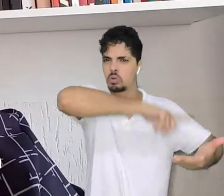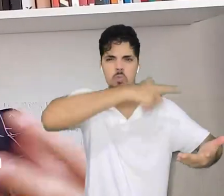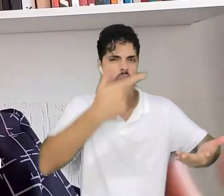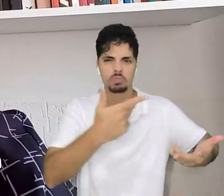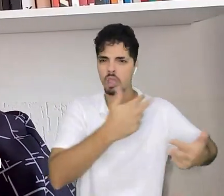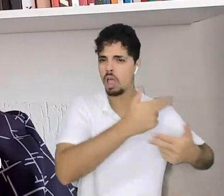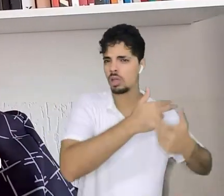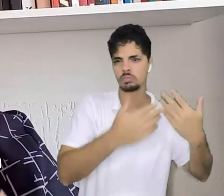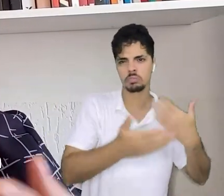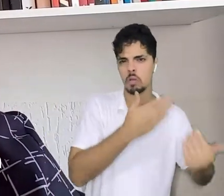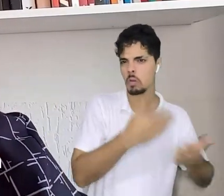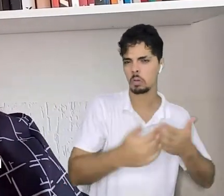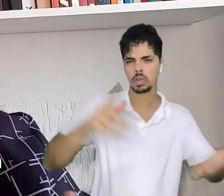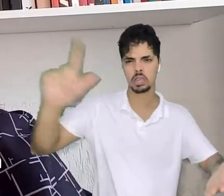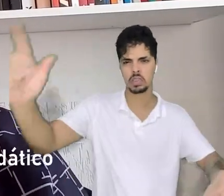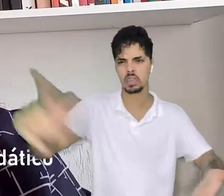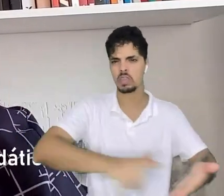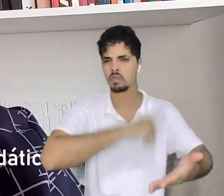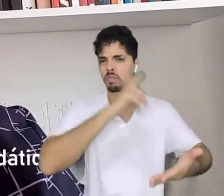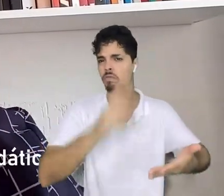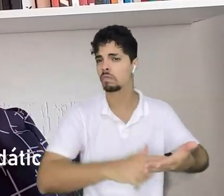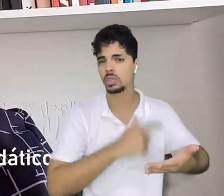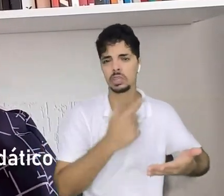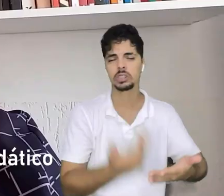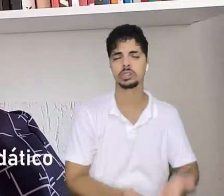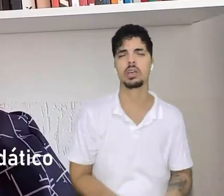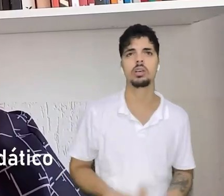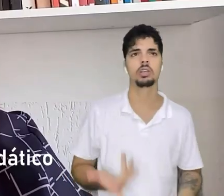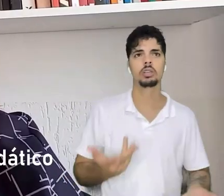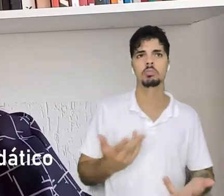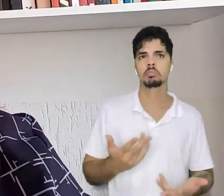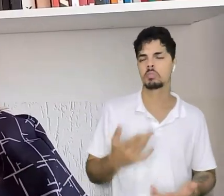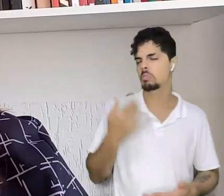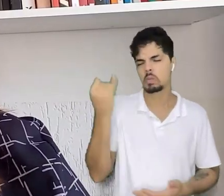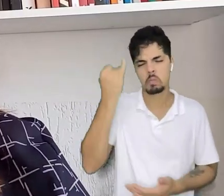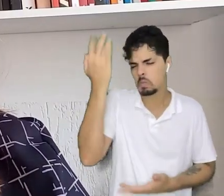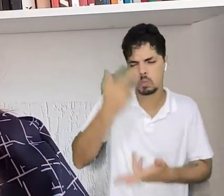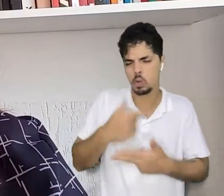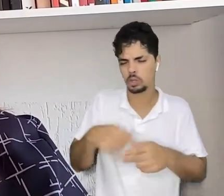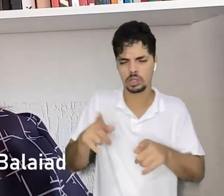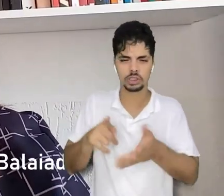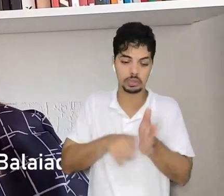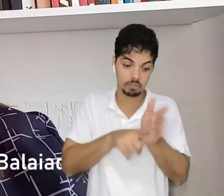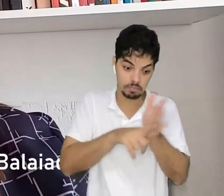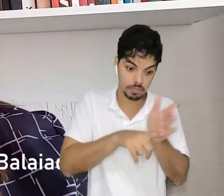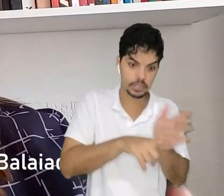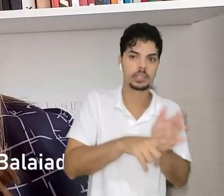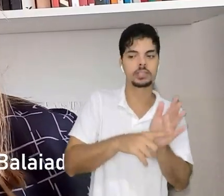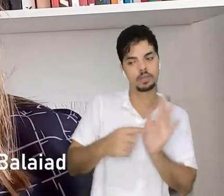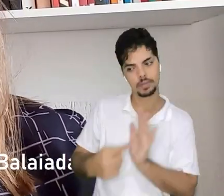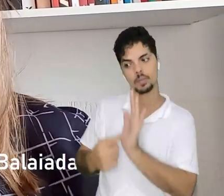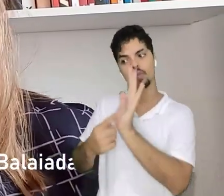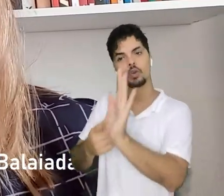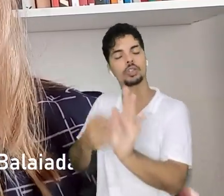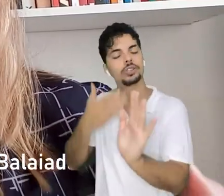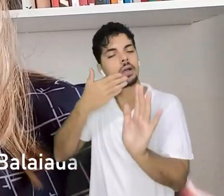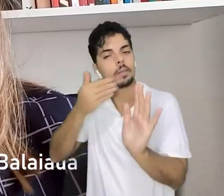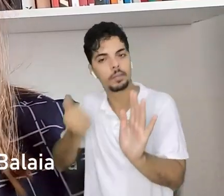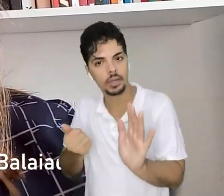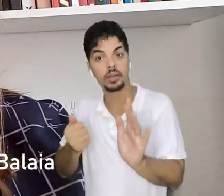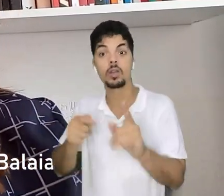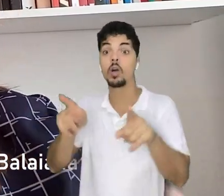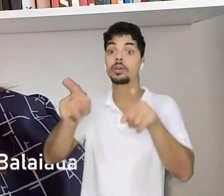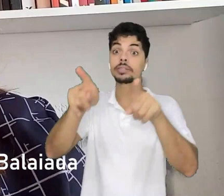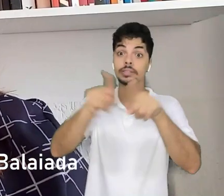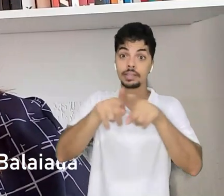agregada a essa ao que vem sendo trazida ali no livro didático algumas imagens o próprio site do